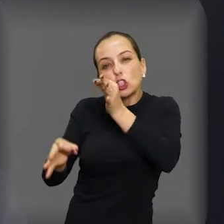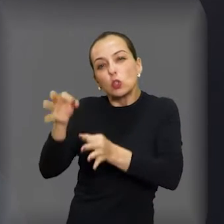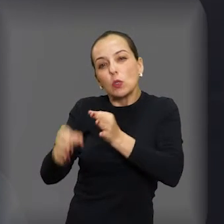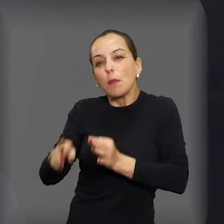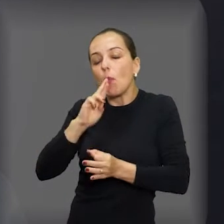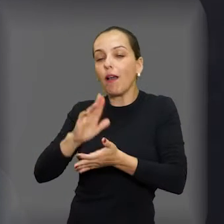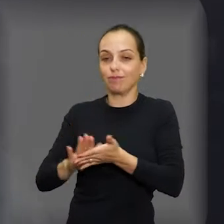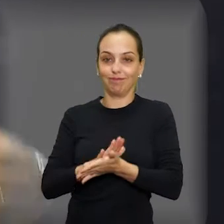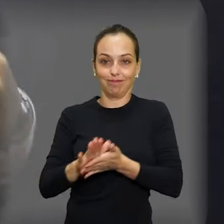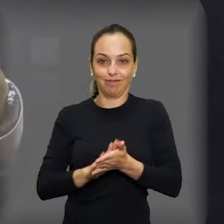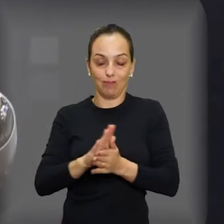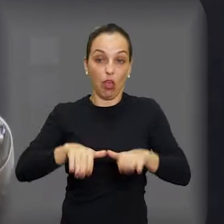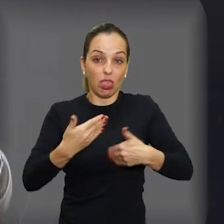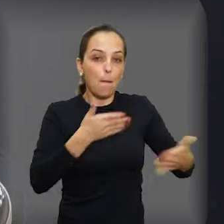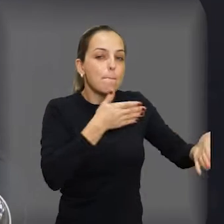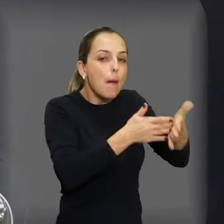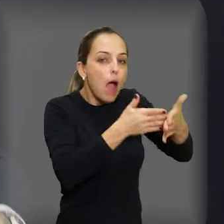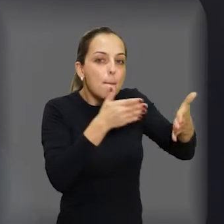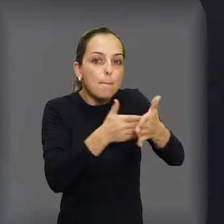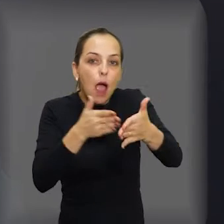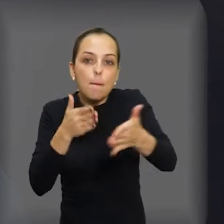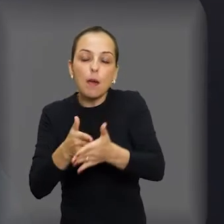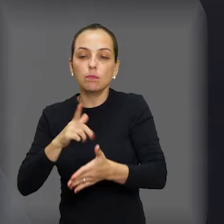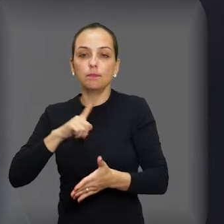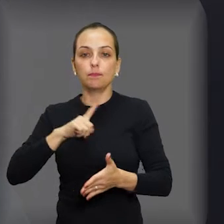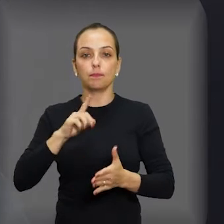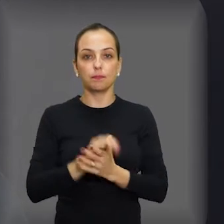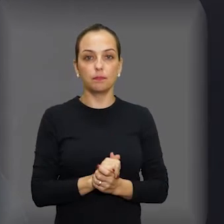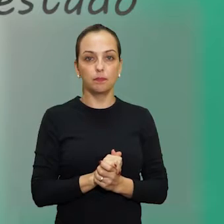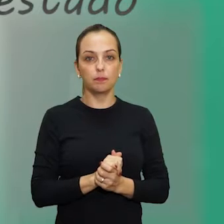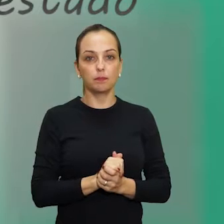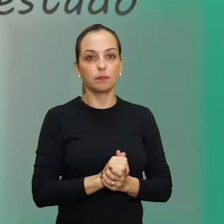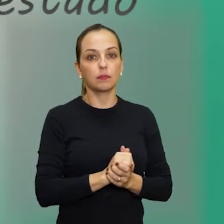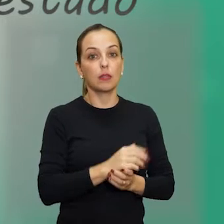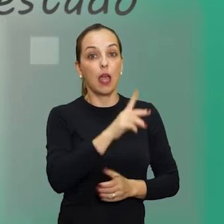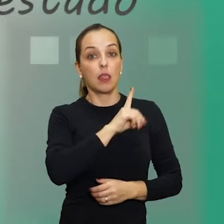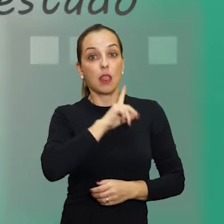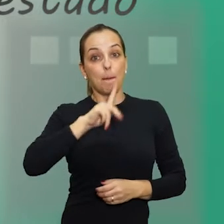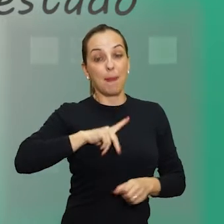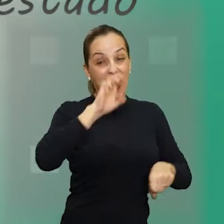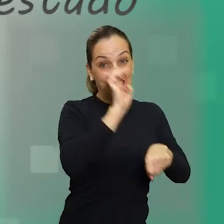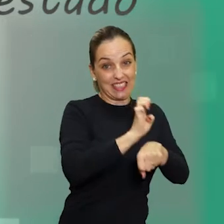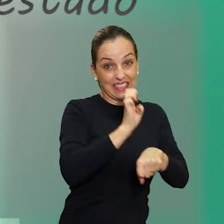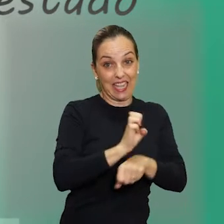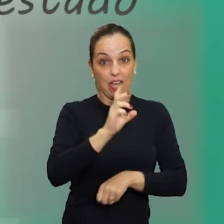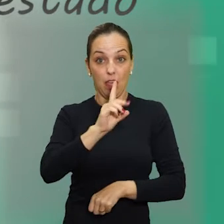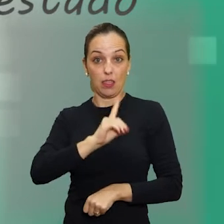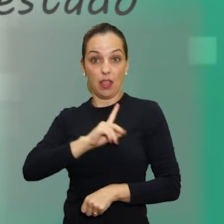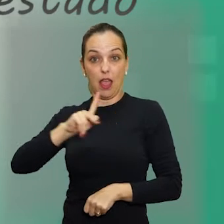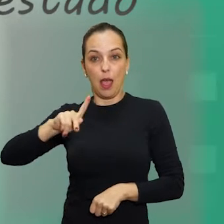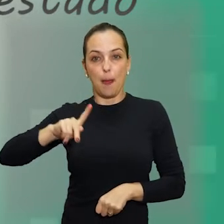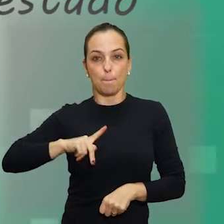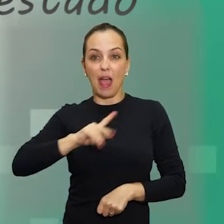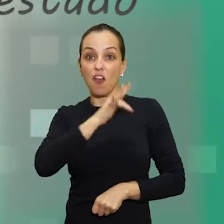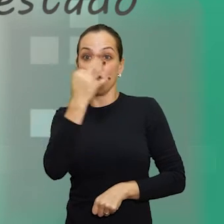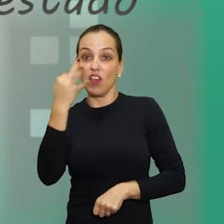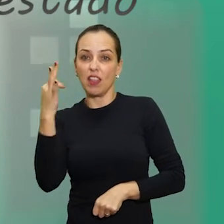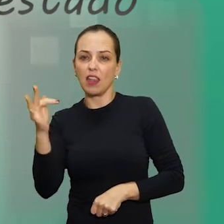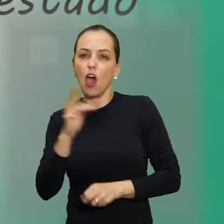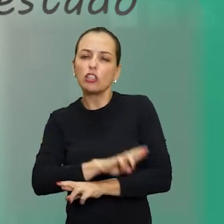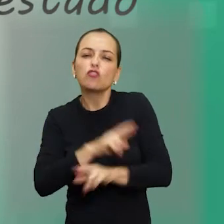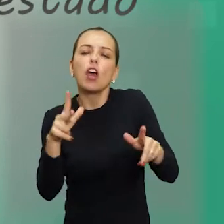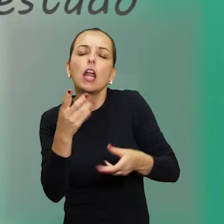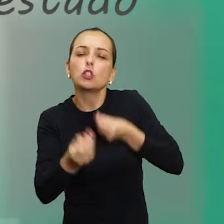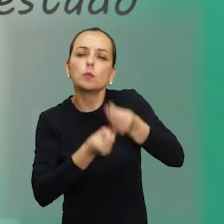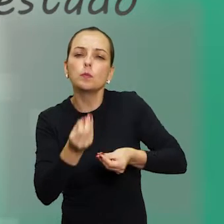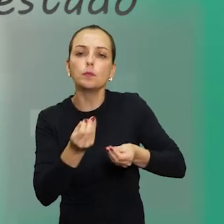recebe a resposta. São barreiras ao acesso à justiça. Qual a diferença entre Defensoria Pública do